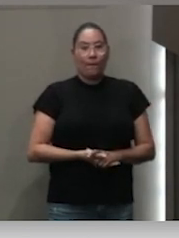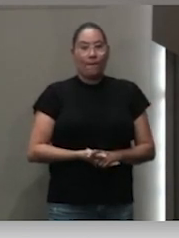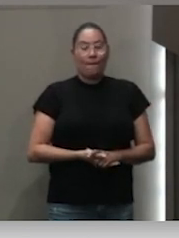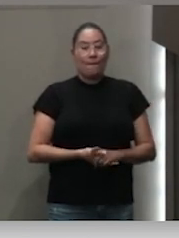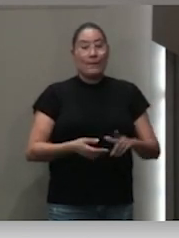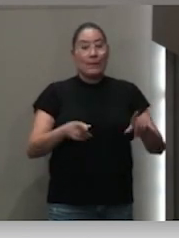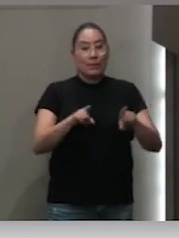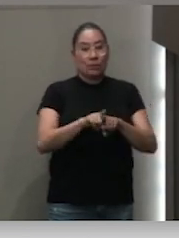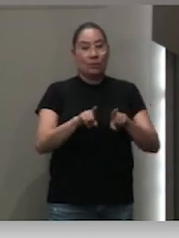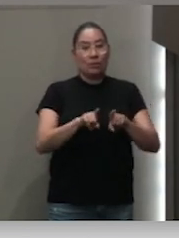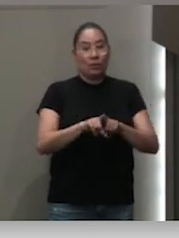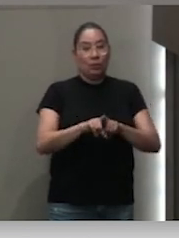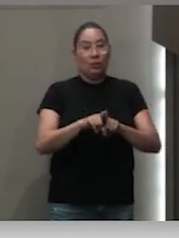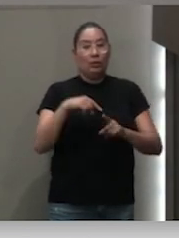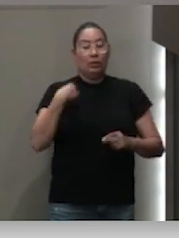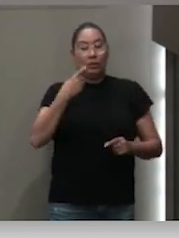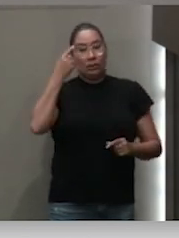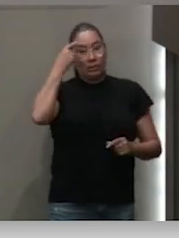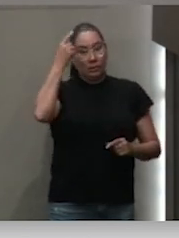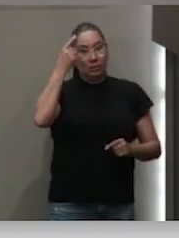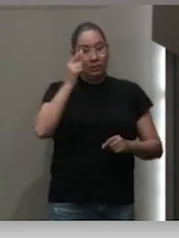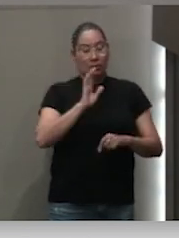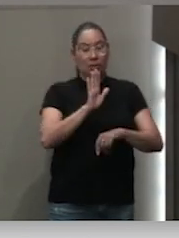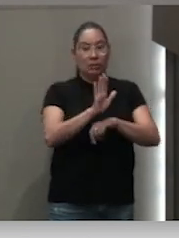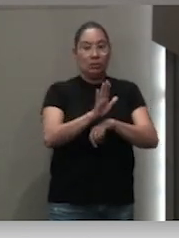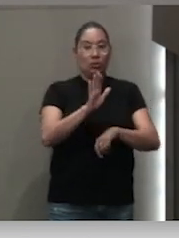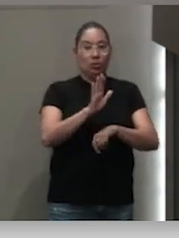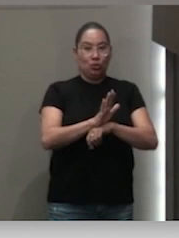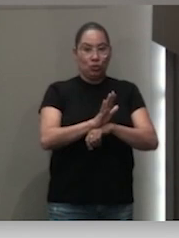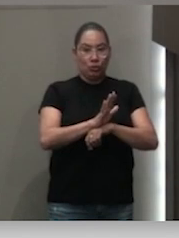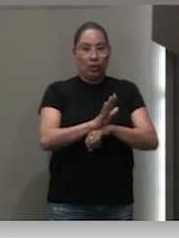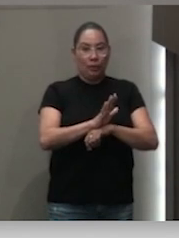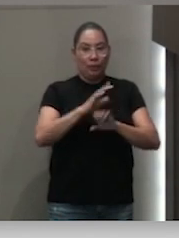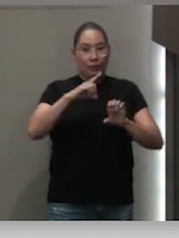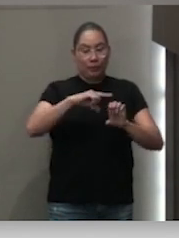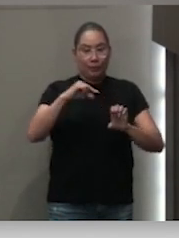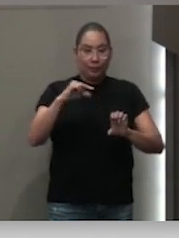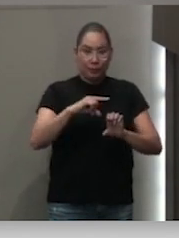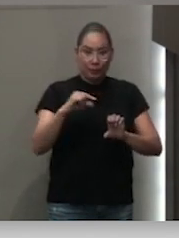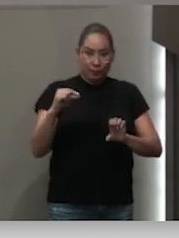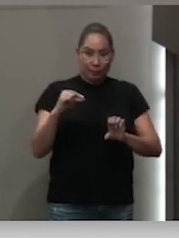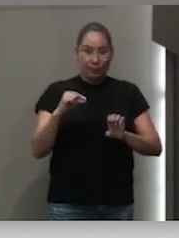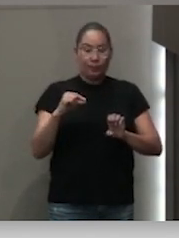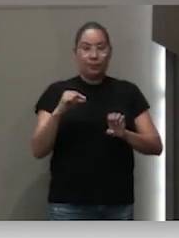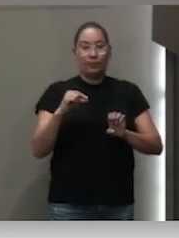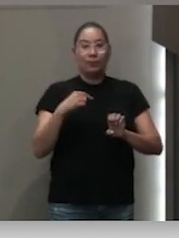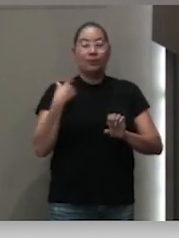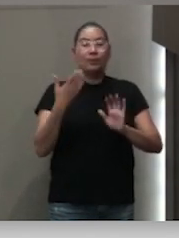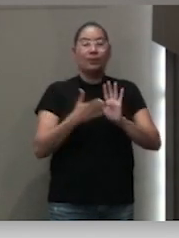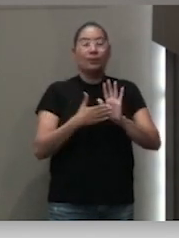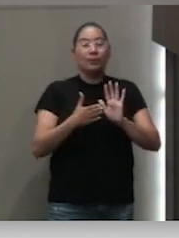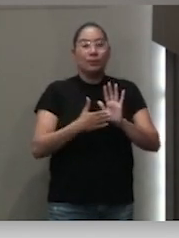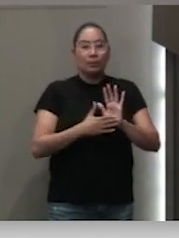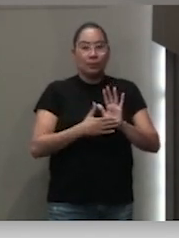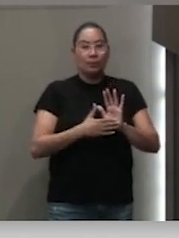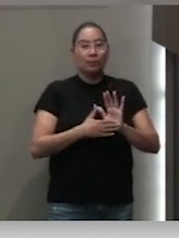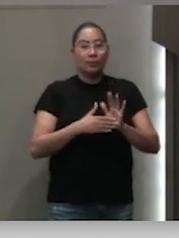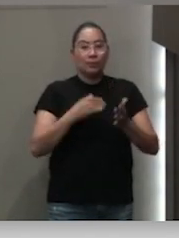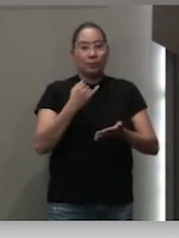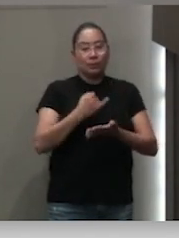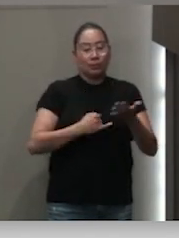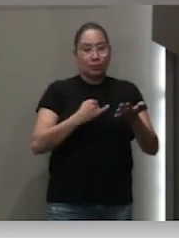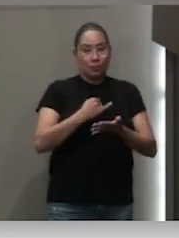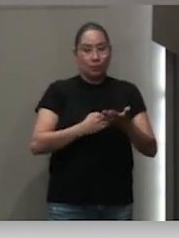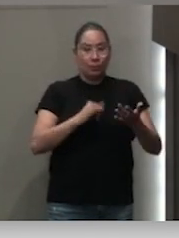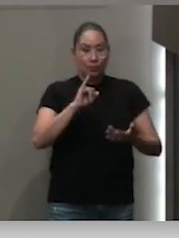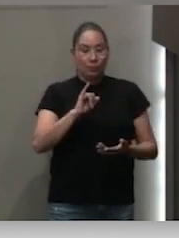também na nossa ideia de ajudar o empreendedor propusemos a isenção através de um projeto de lei